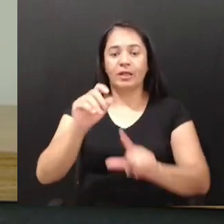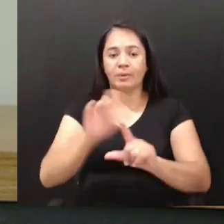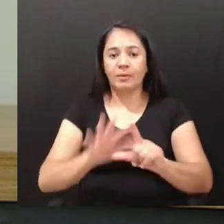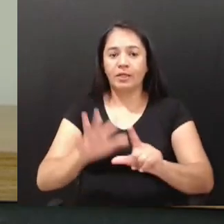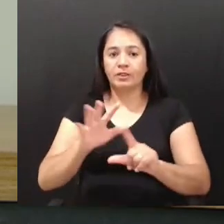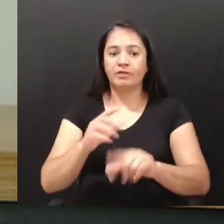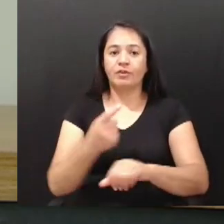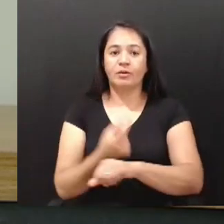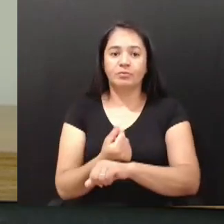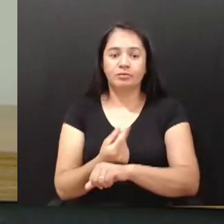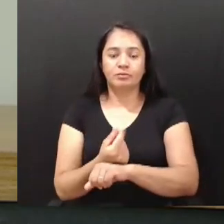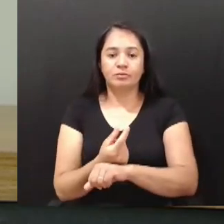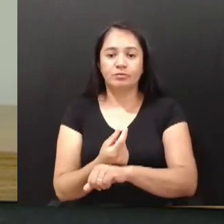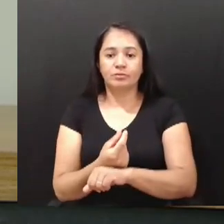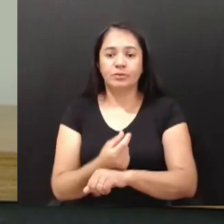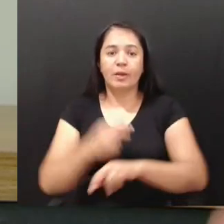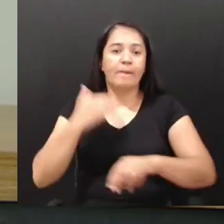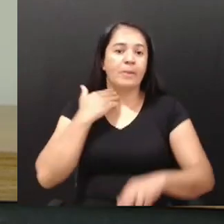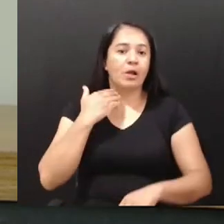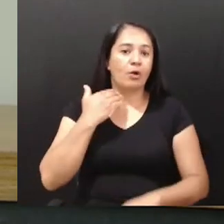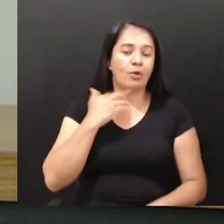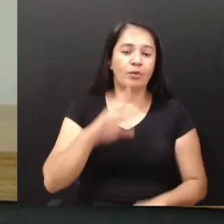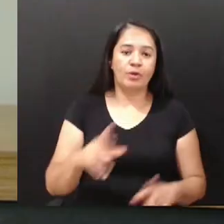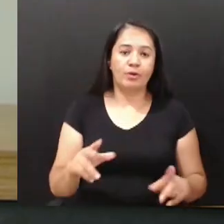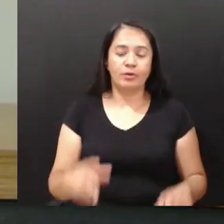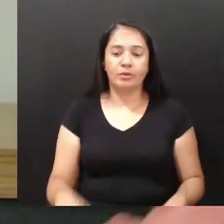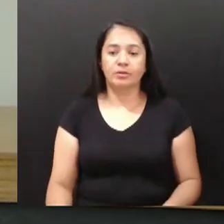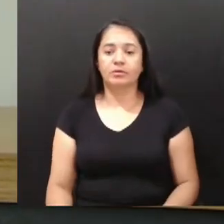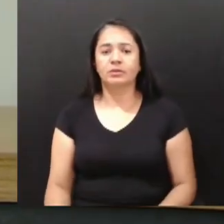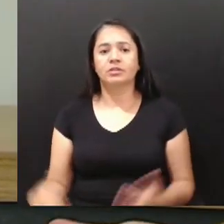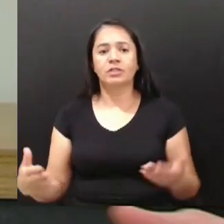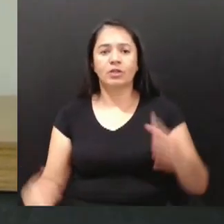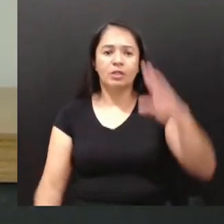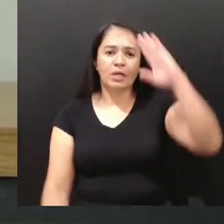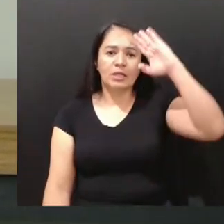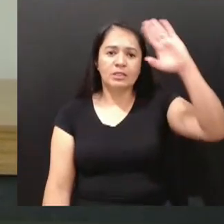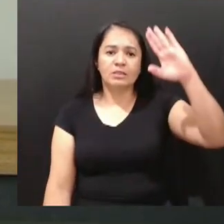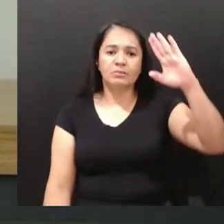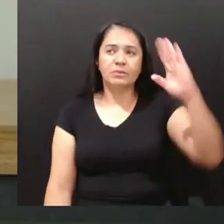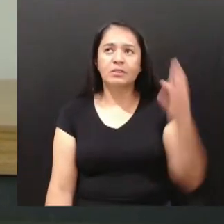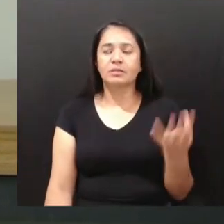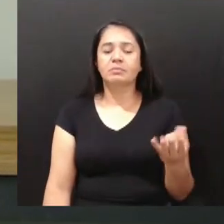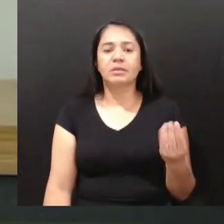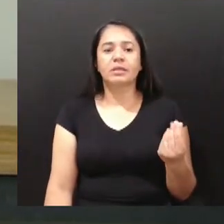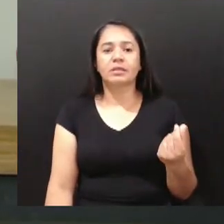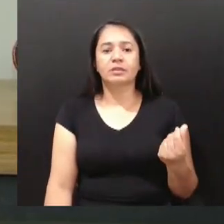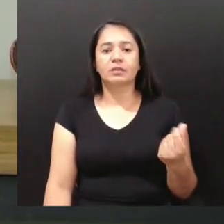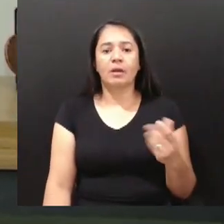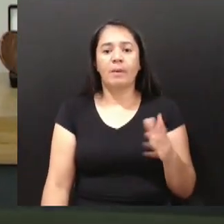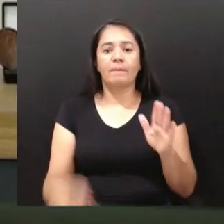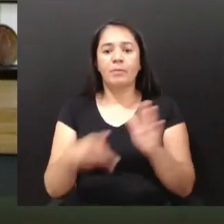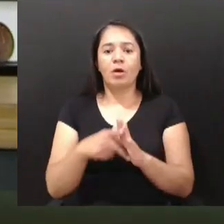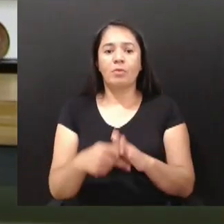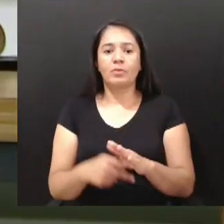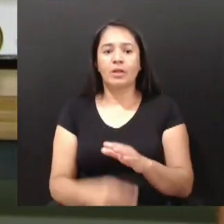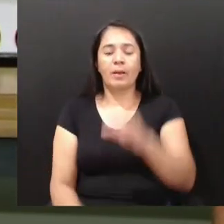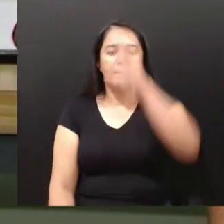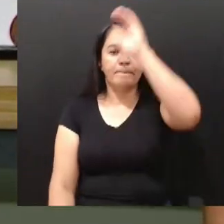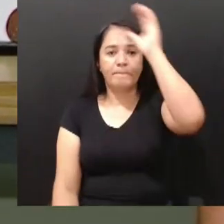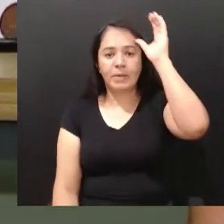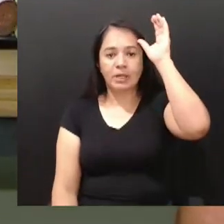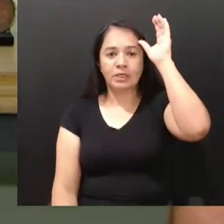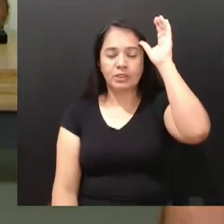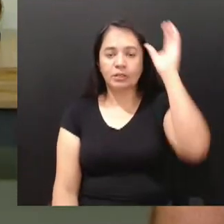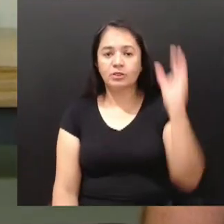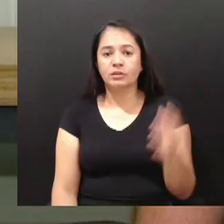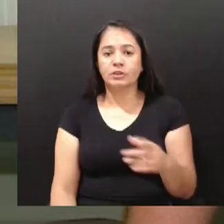bancos. E falando agora das principais vantagens, né, para o consumidor de optar pelo Pix parcelado.